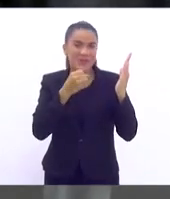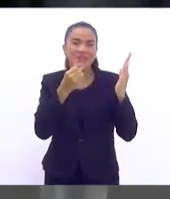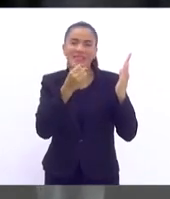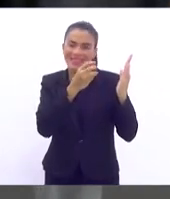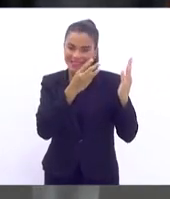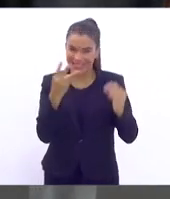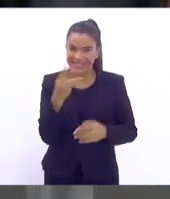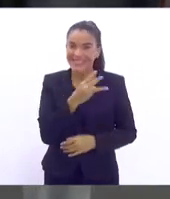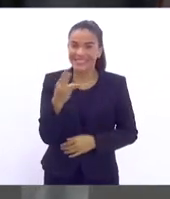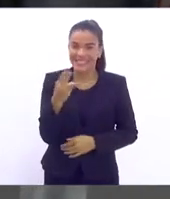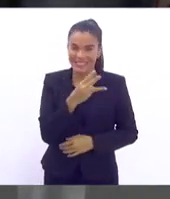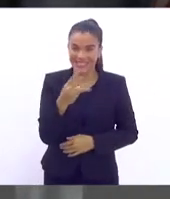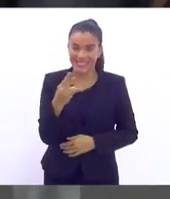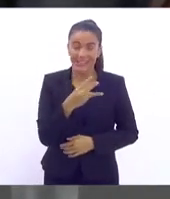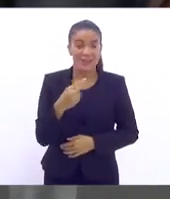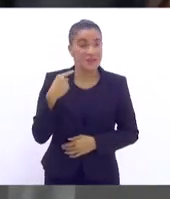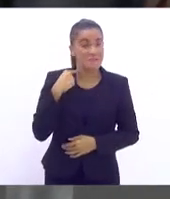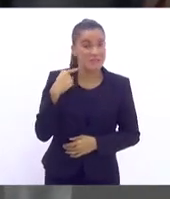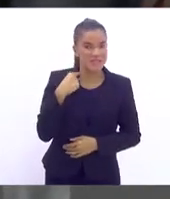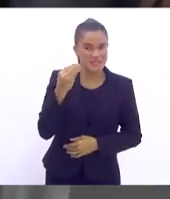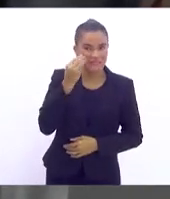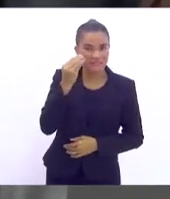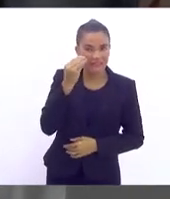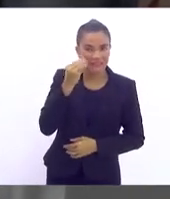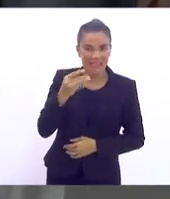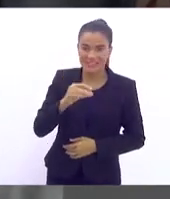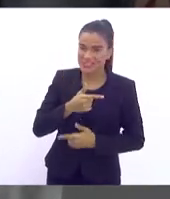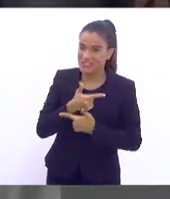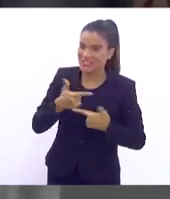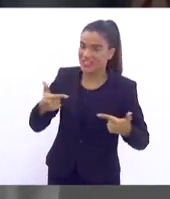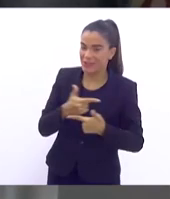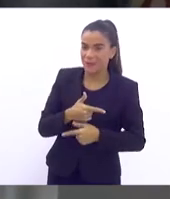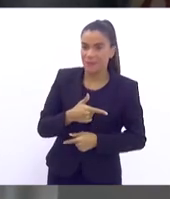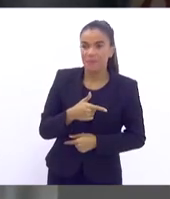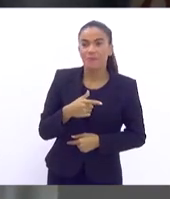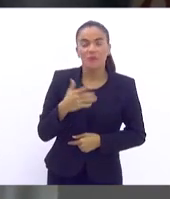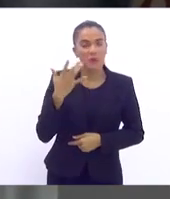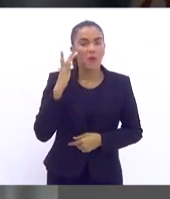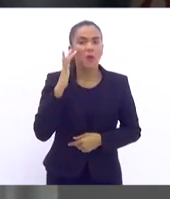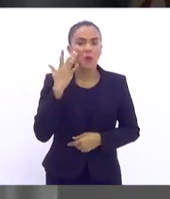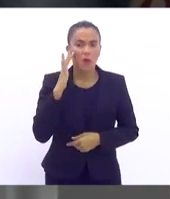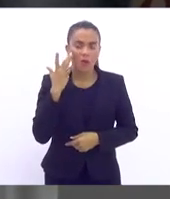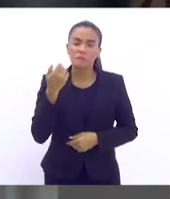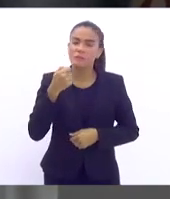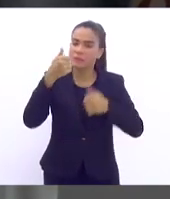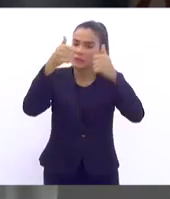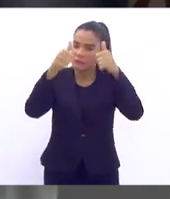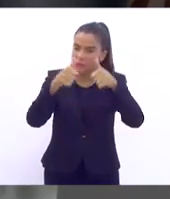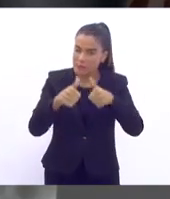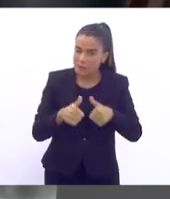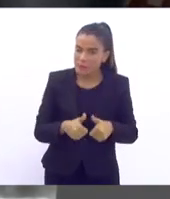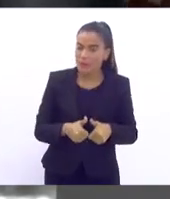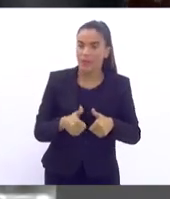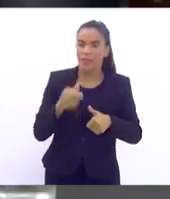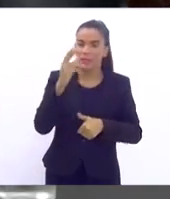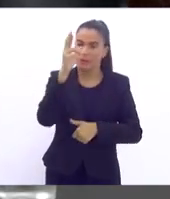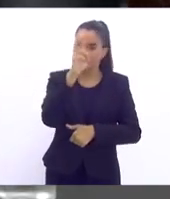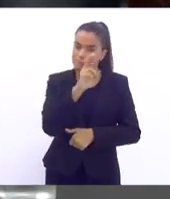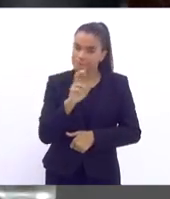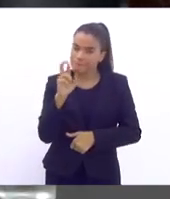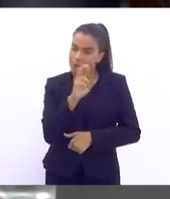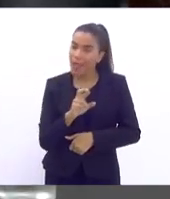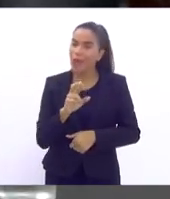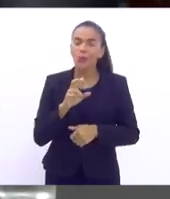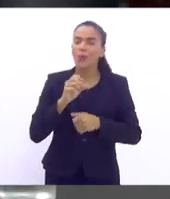loteria Vamos jogar eu acho que também o do doutor Serginho merece uma análise porque ele não tá